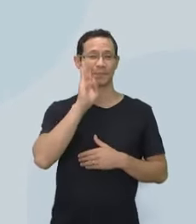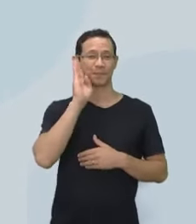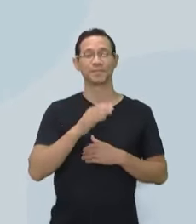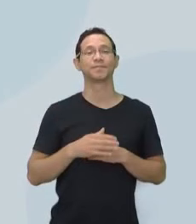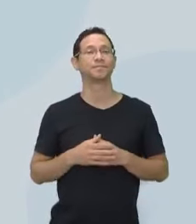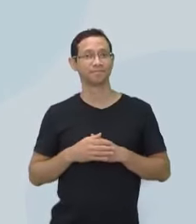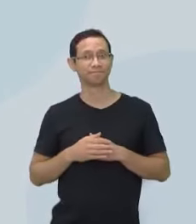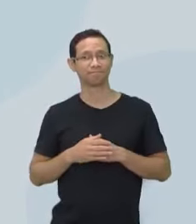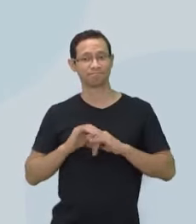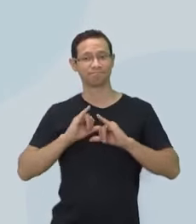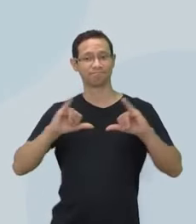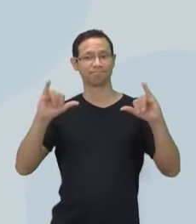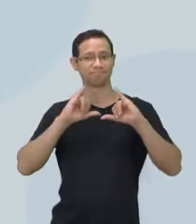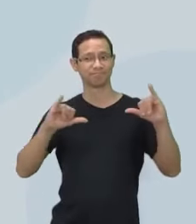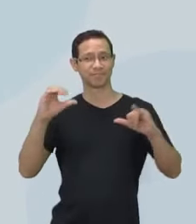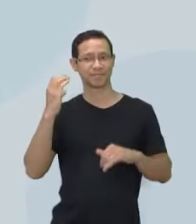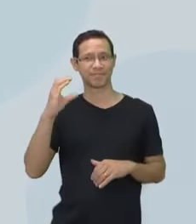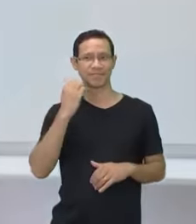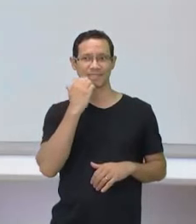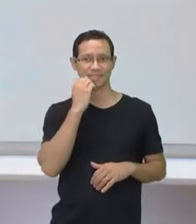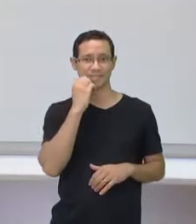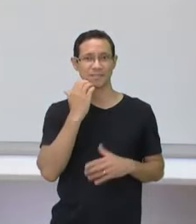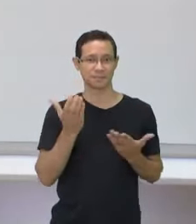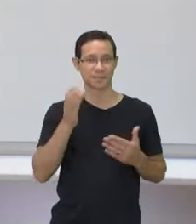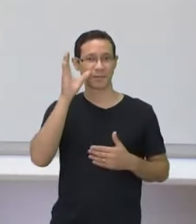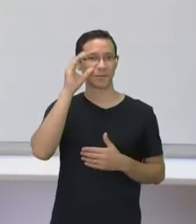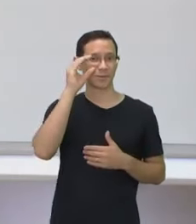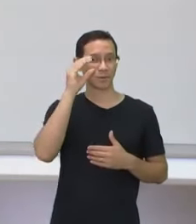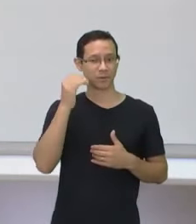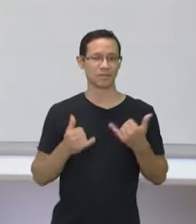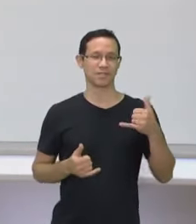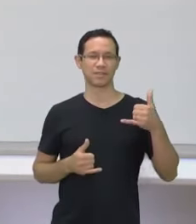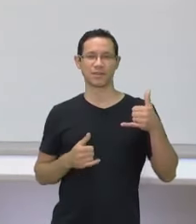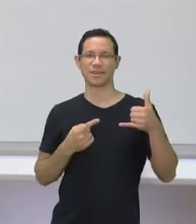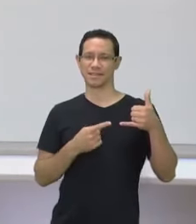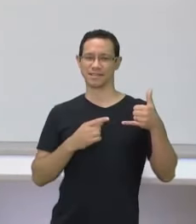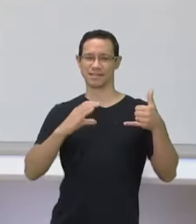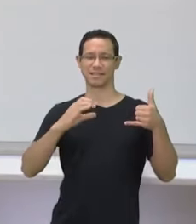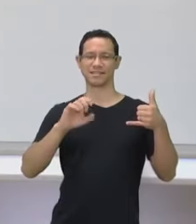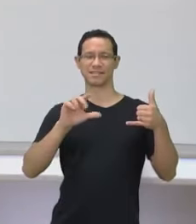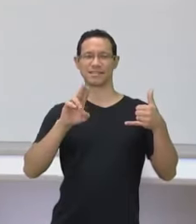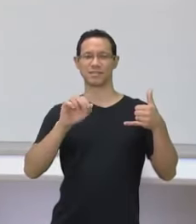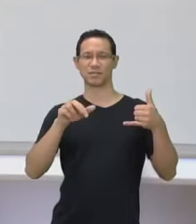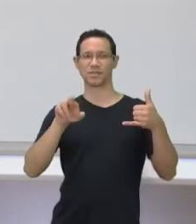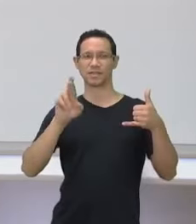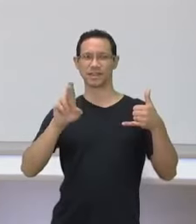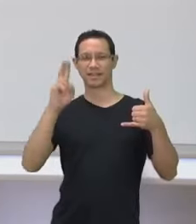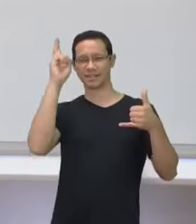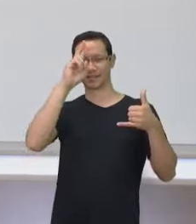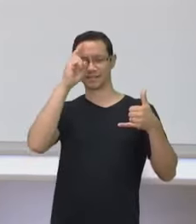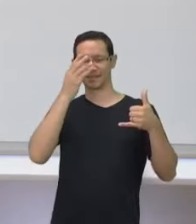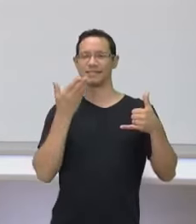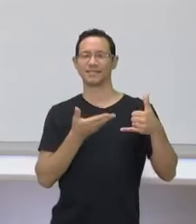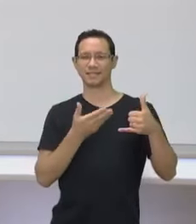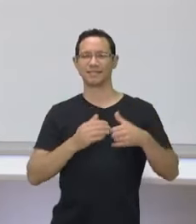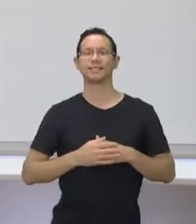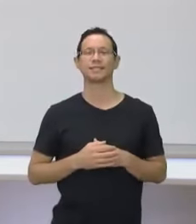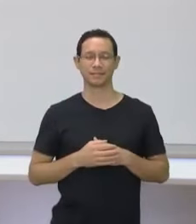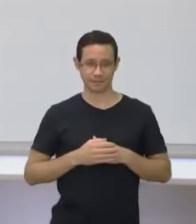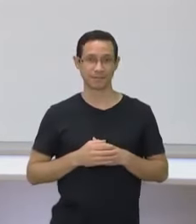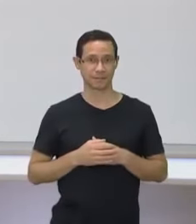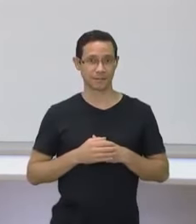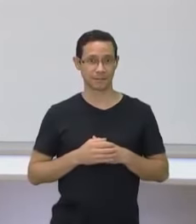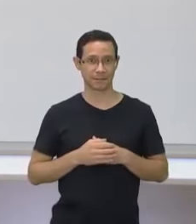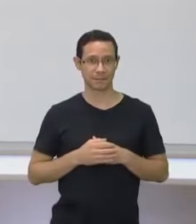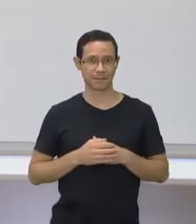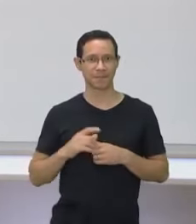de divulgação científica, né? Falando sobre a curiosidade sobre o surgimento, a história do surgimento dos celulares, né? E aí ele